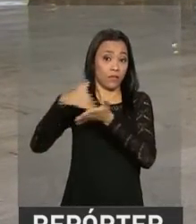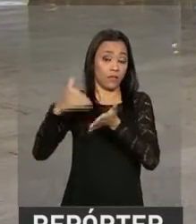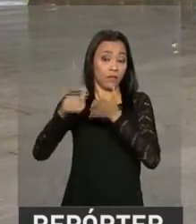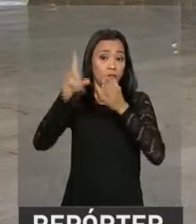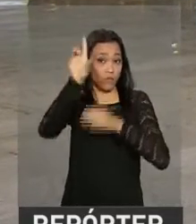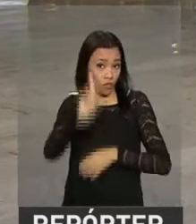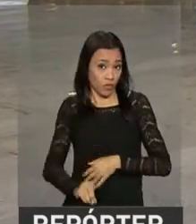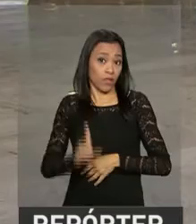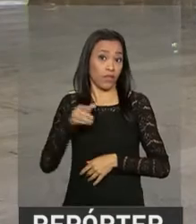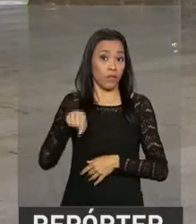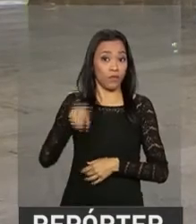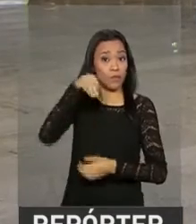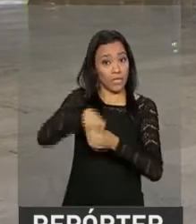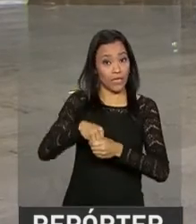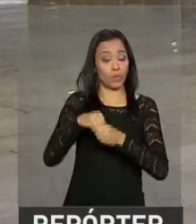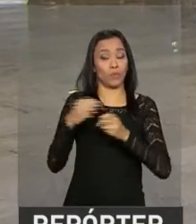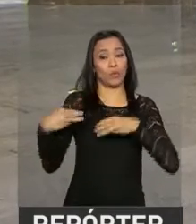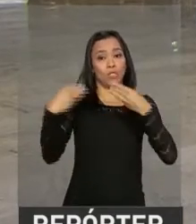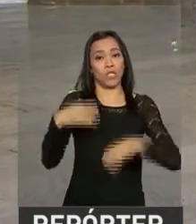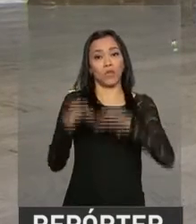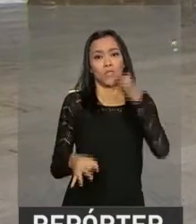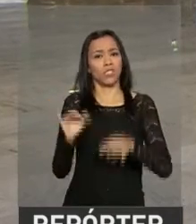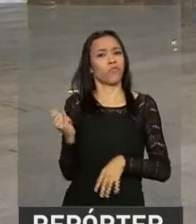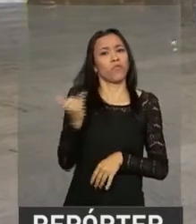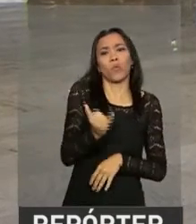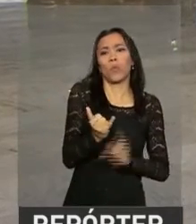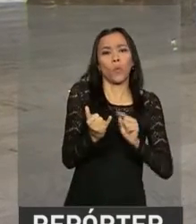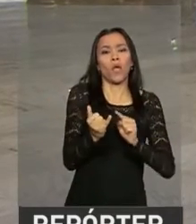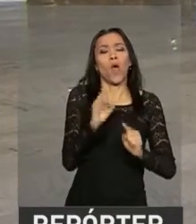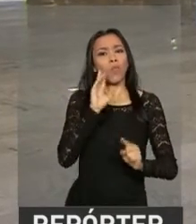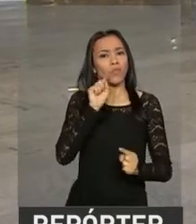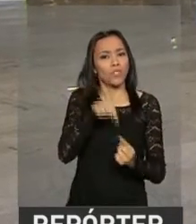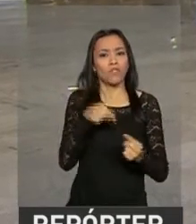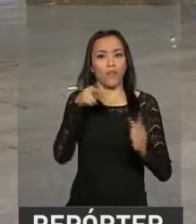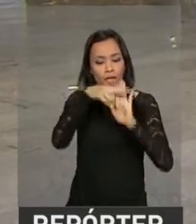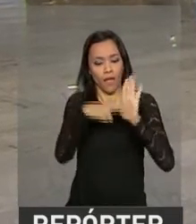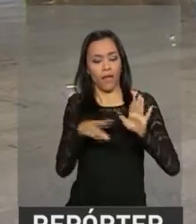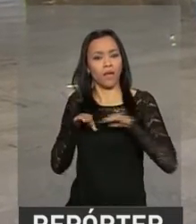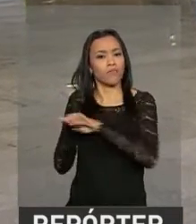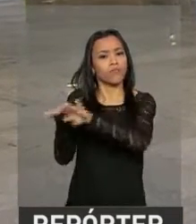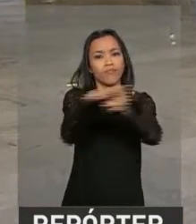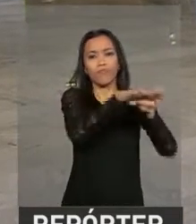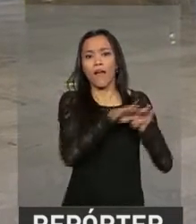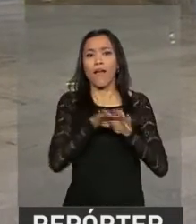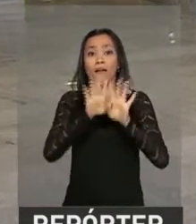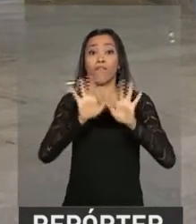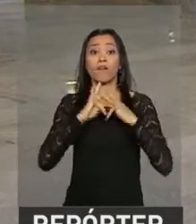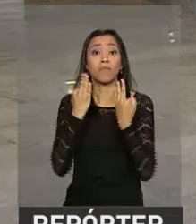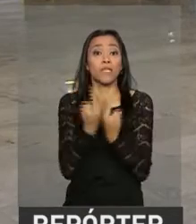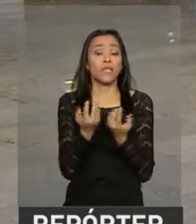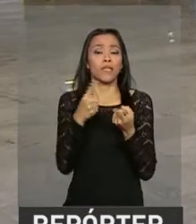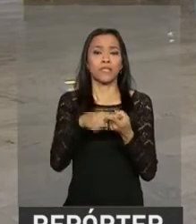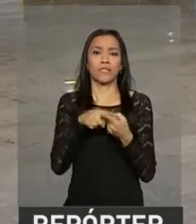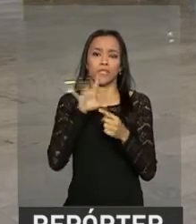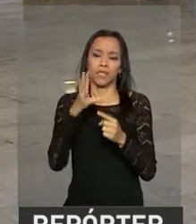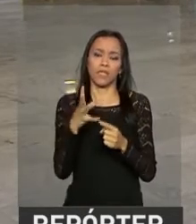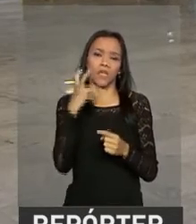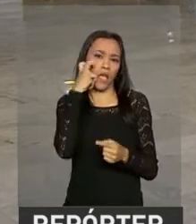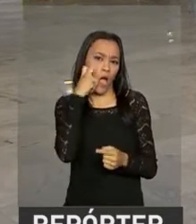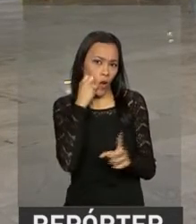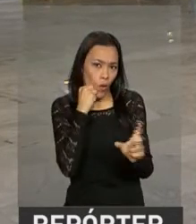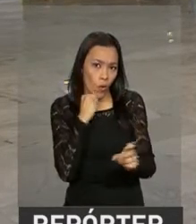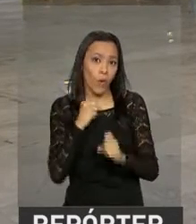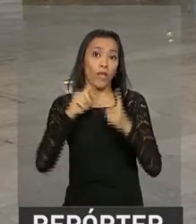do Adolescente, do Ministério da Justiça, a ideia é regulamentar ações como o serviço de famílias acolhedoras, o